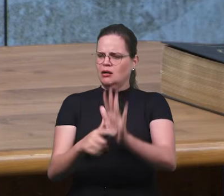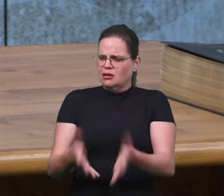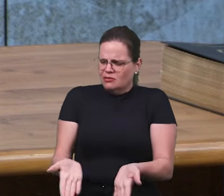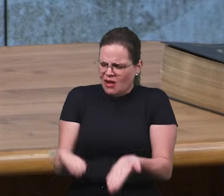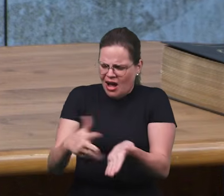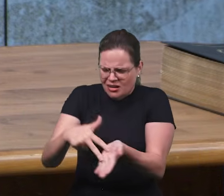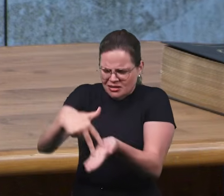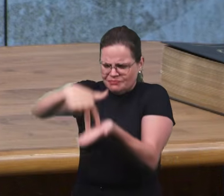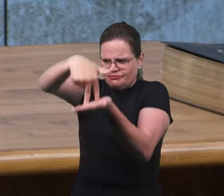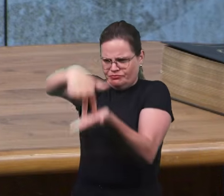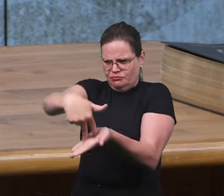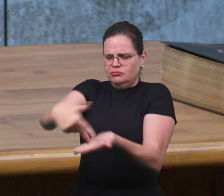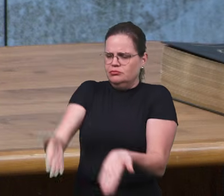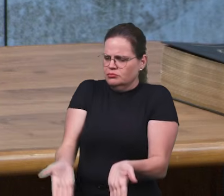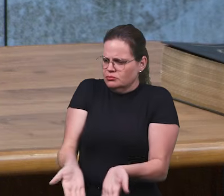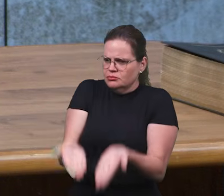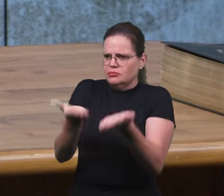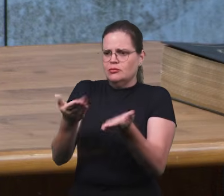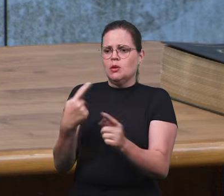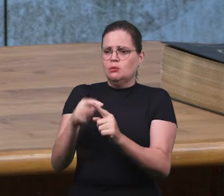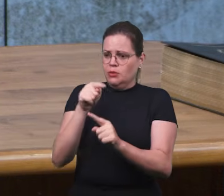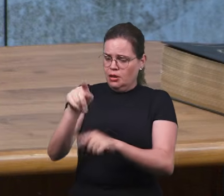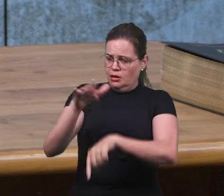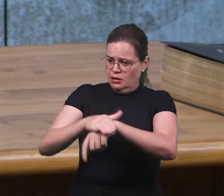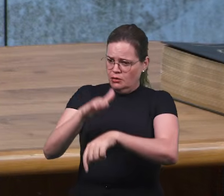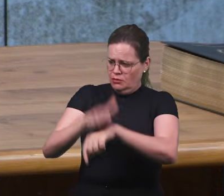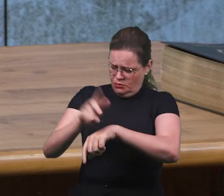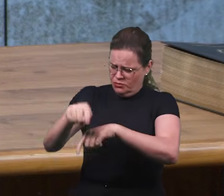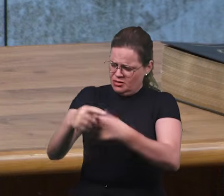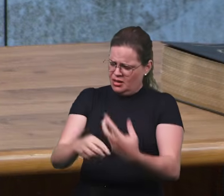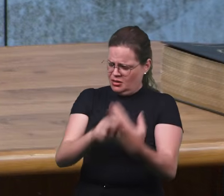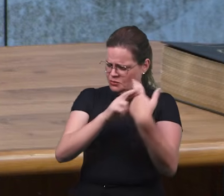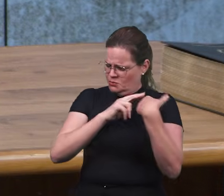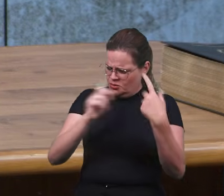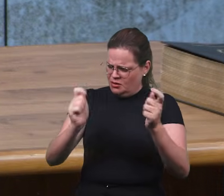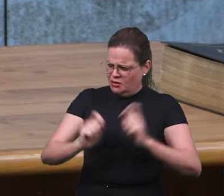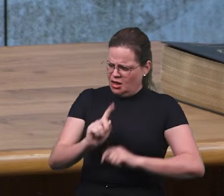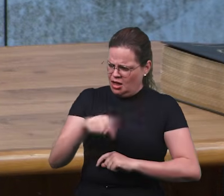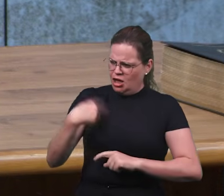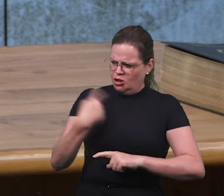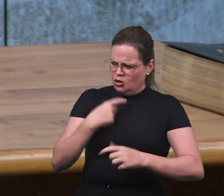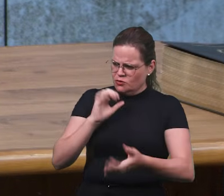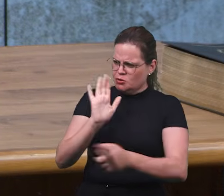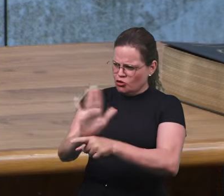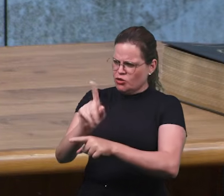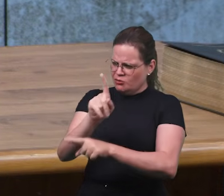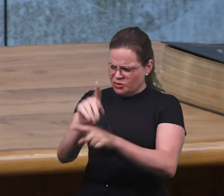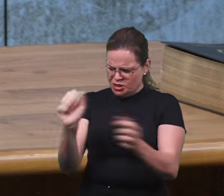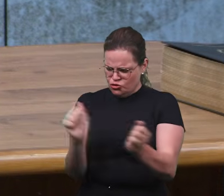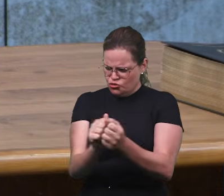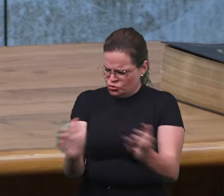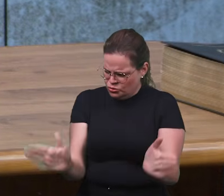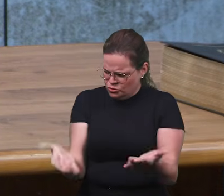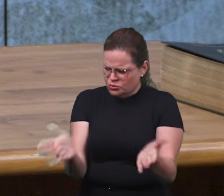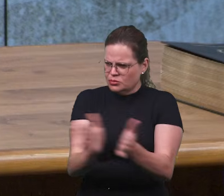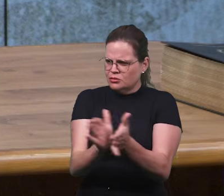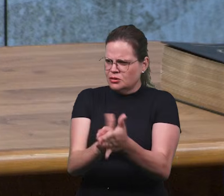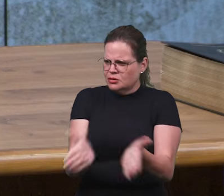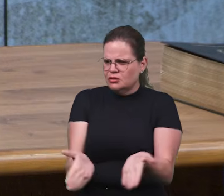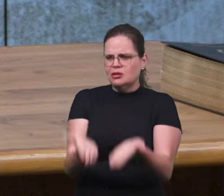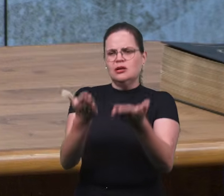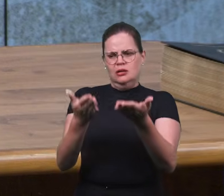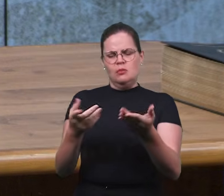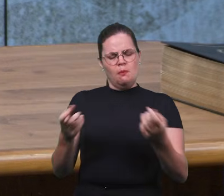Levanta-te, pois, porque te pertence este negócio, e nós seremos contigo. Esforça-te e